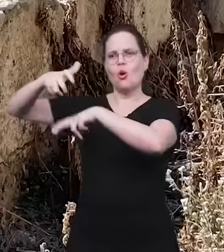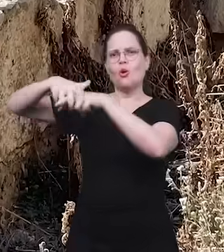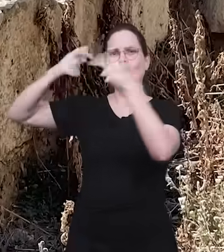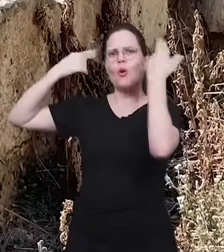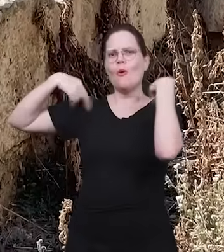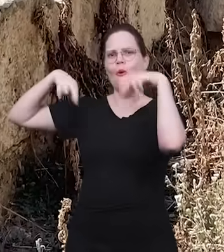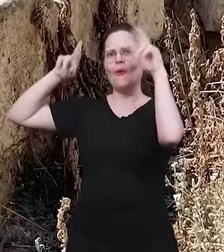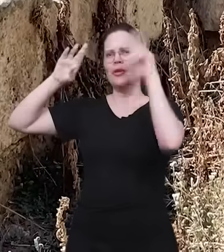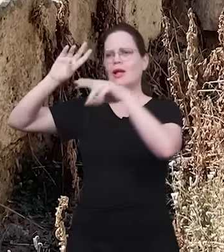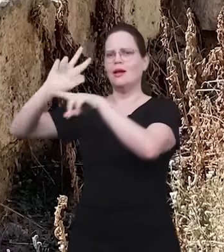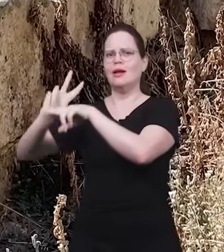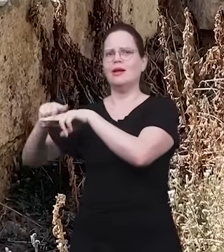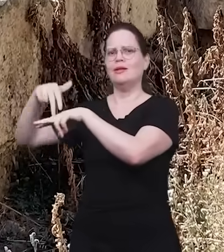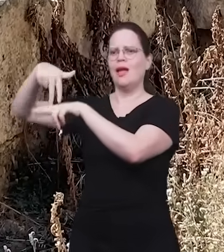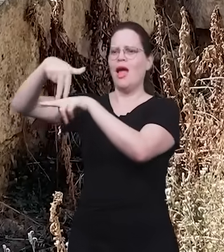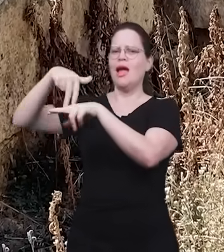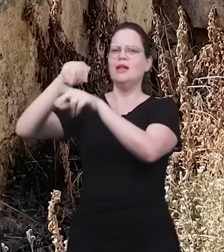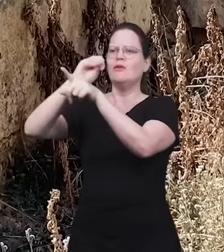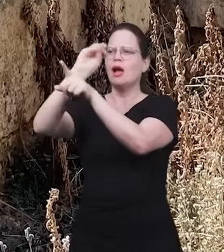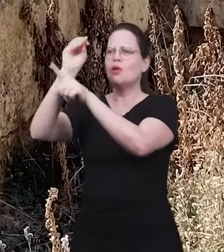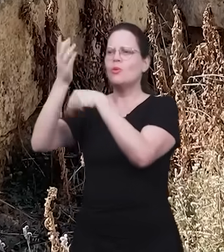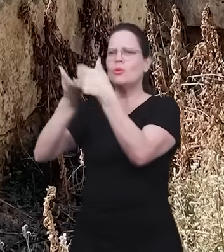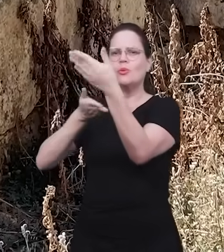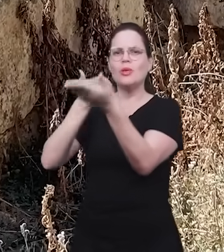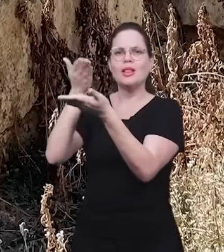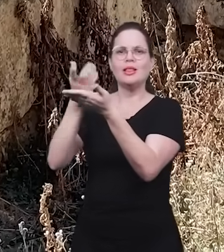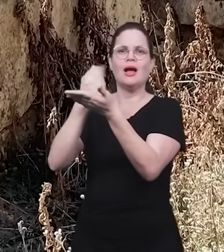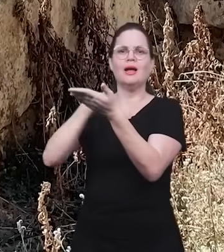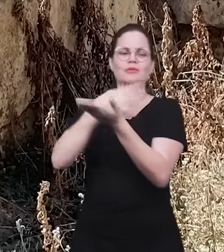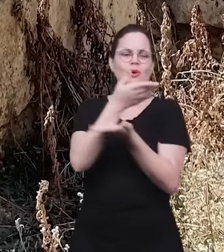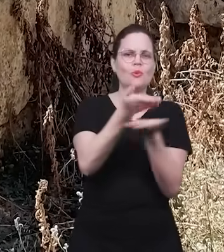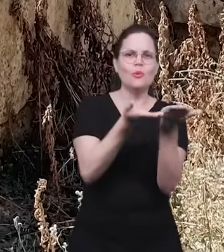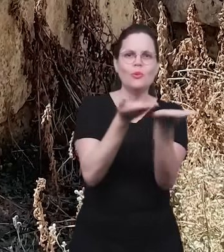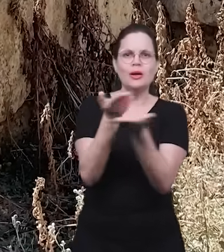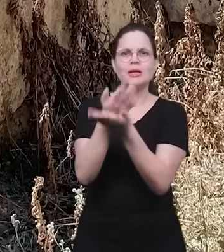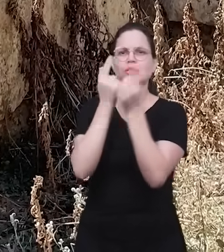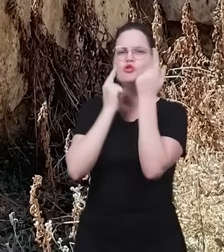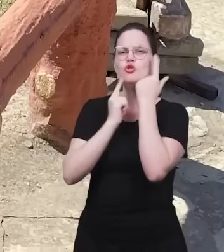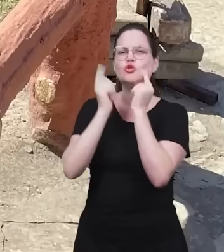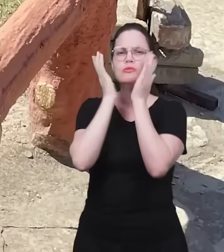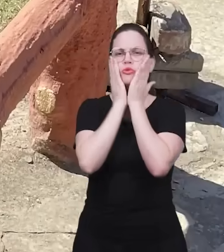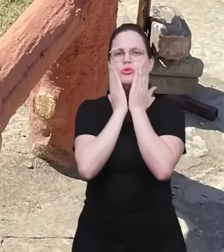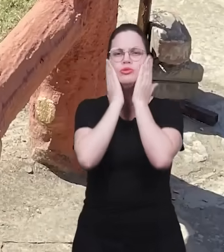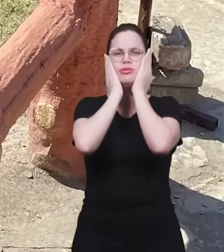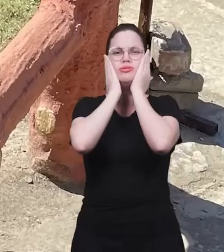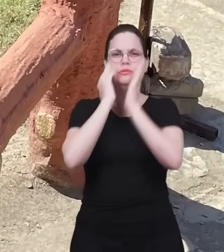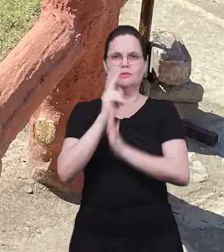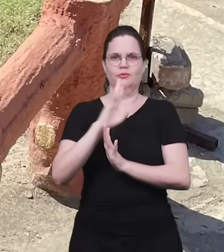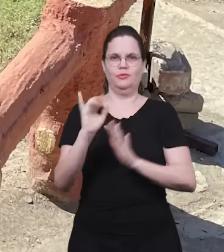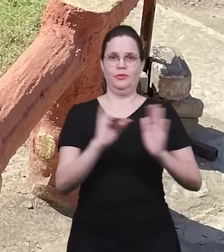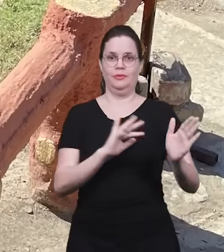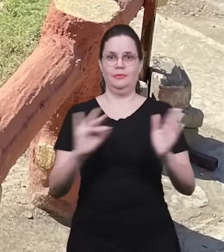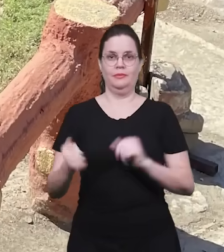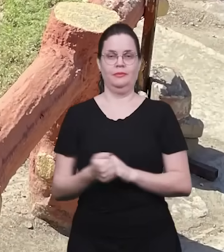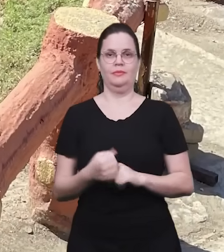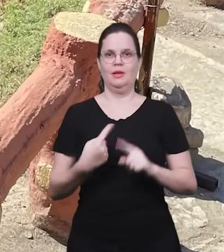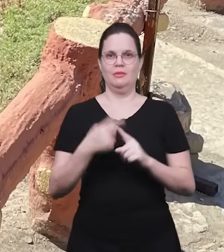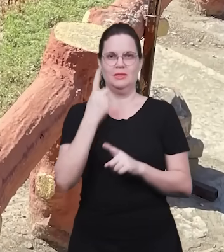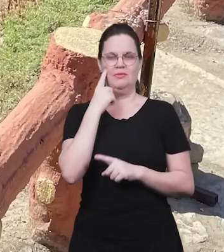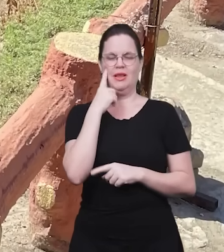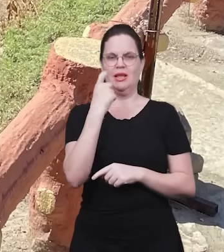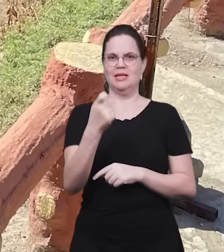Deus limpará dos seus olhos toda lágrima. E uma coisa interessante, quando diz assim, eles não